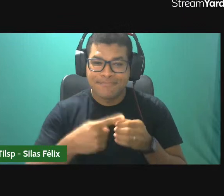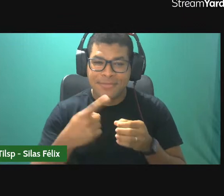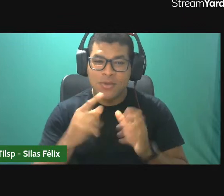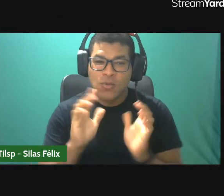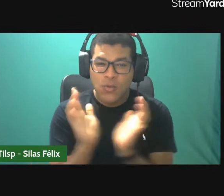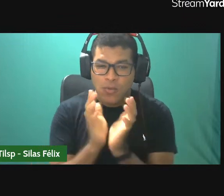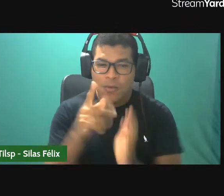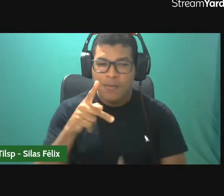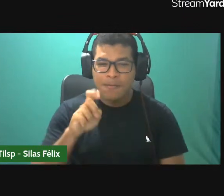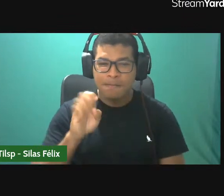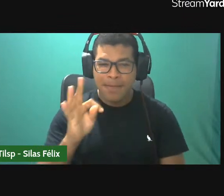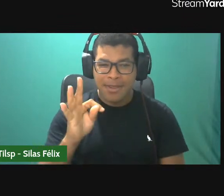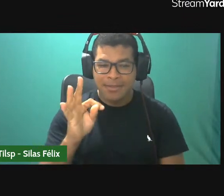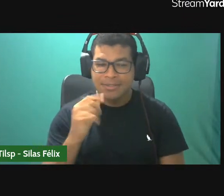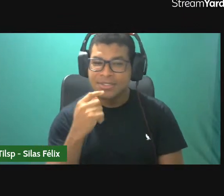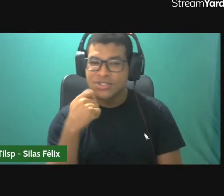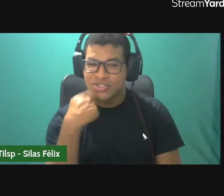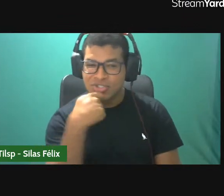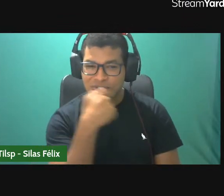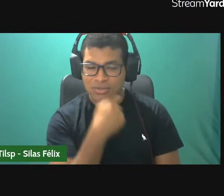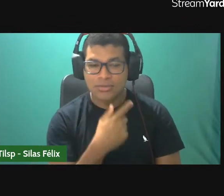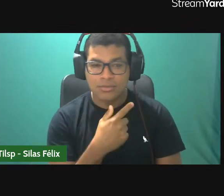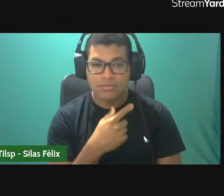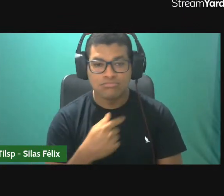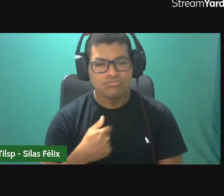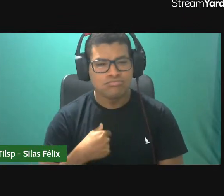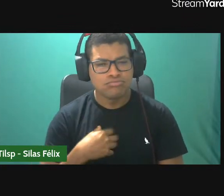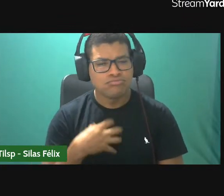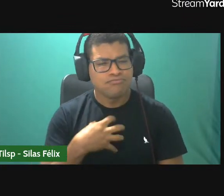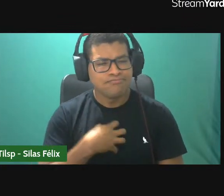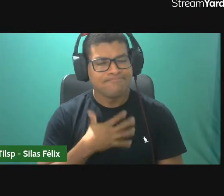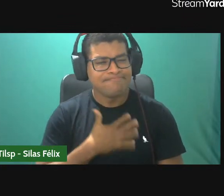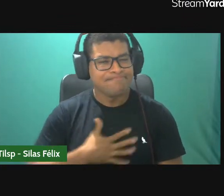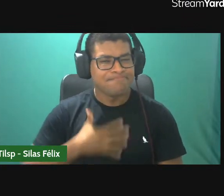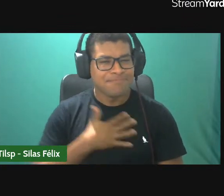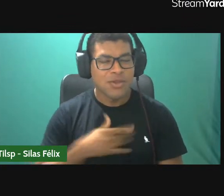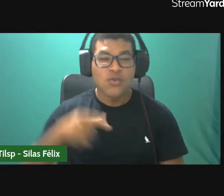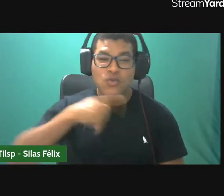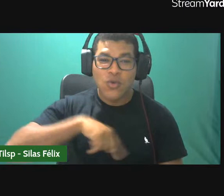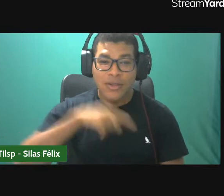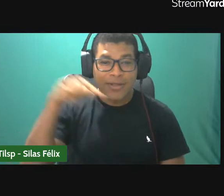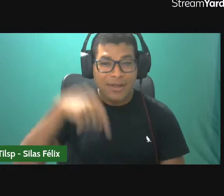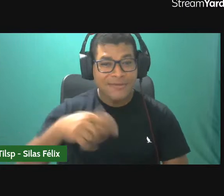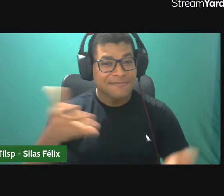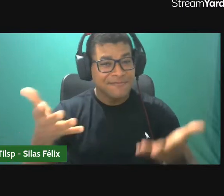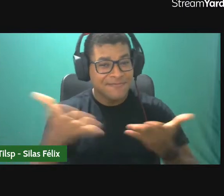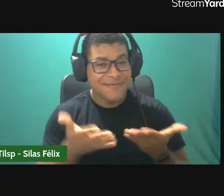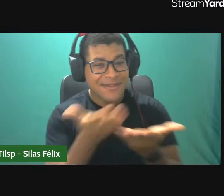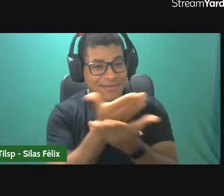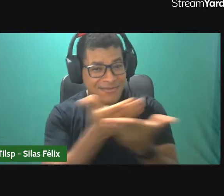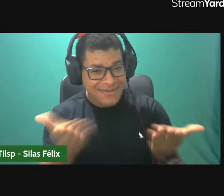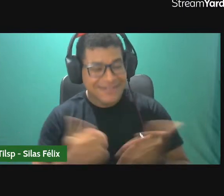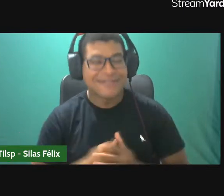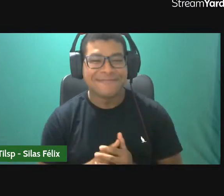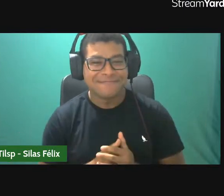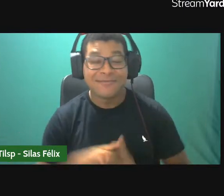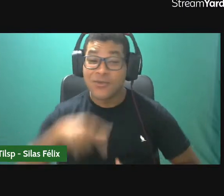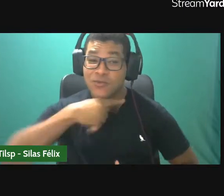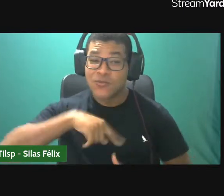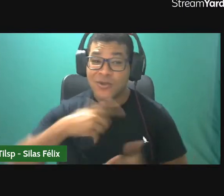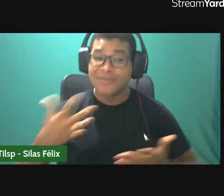Odontologia. É com grande prazer, né, que recebemos vocês aqui nessa noite. É com grande alegria que